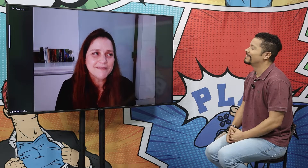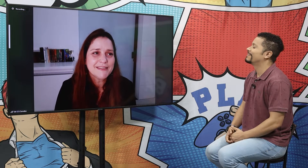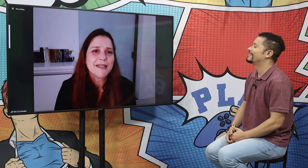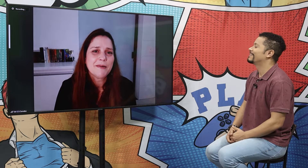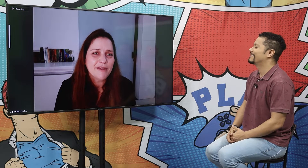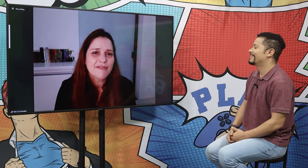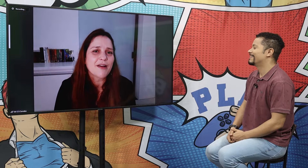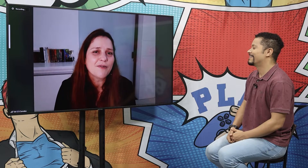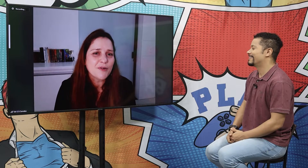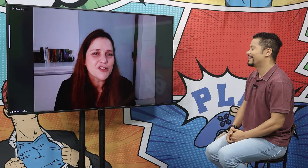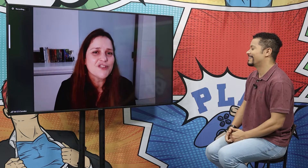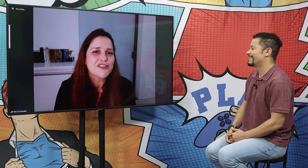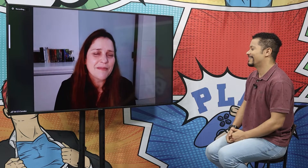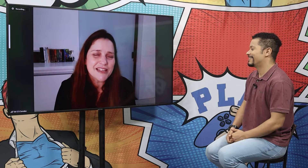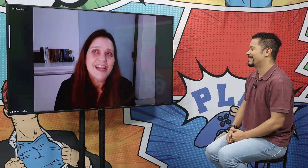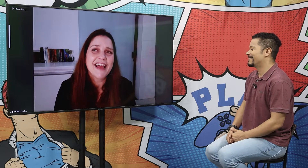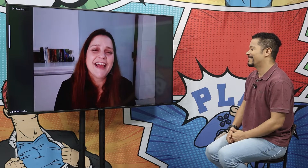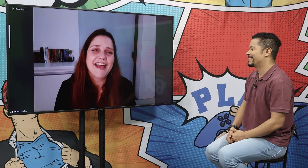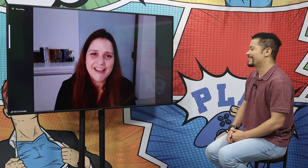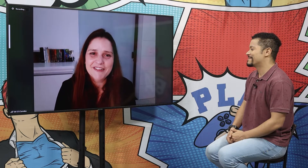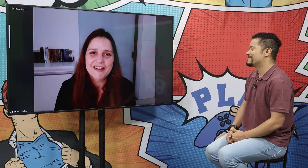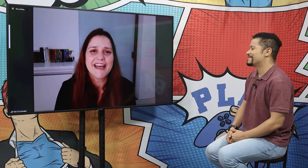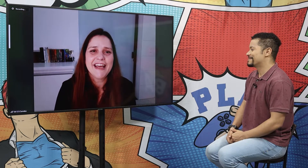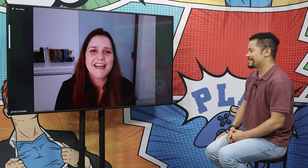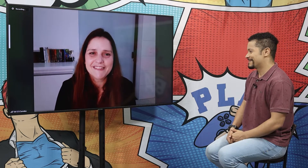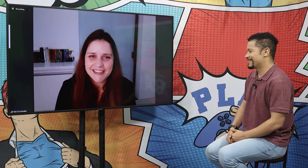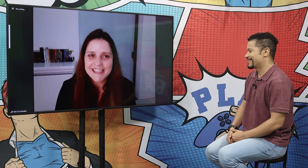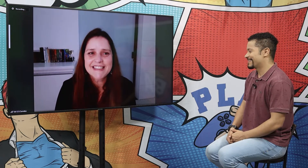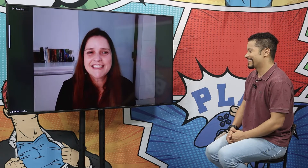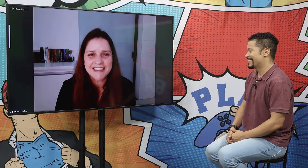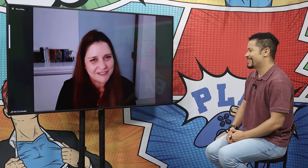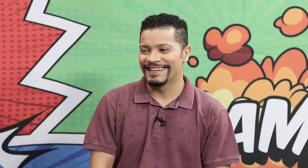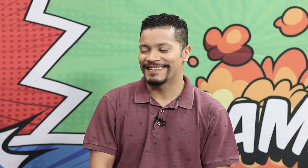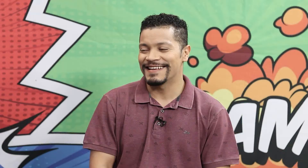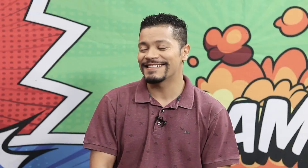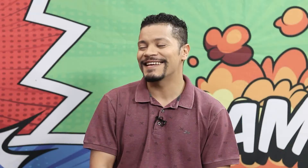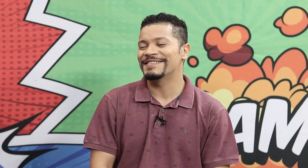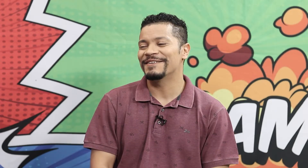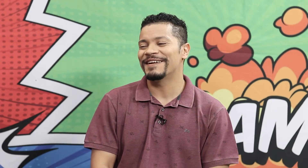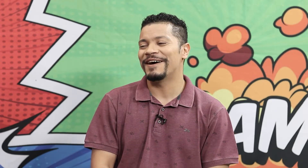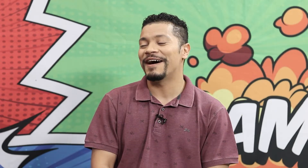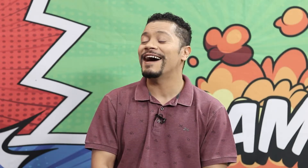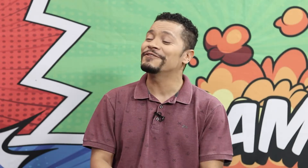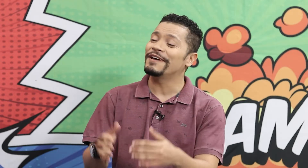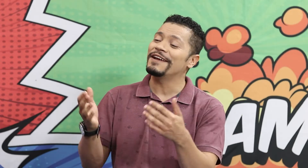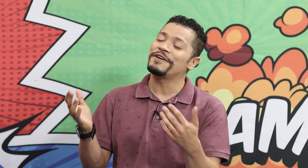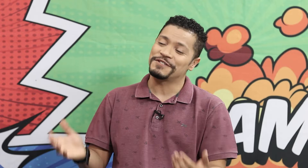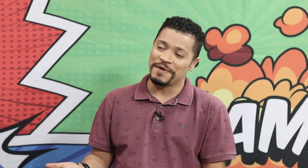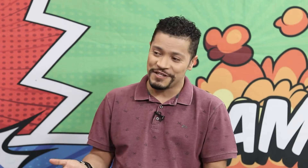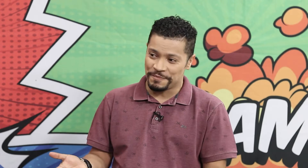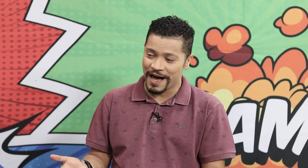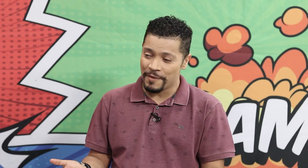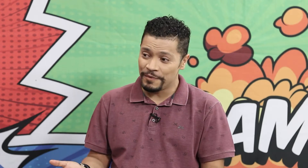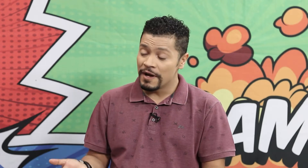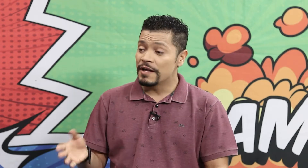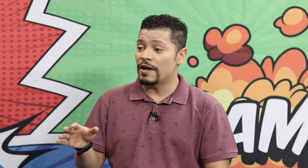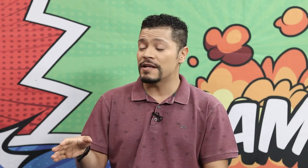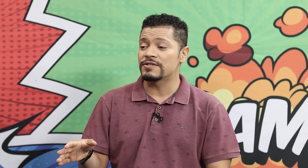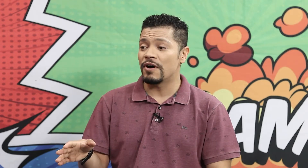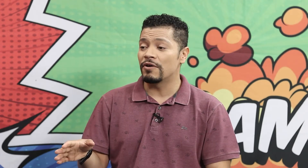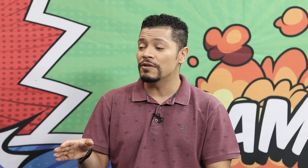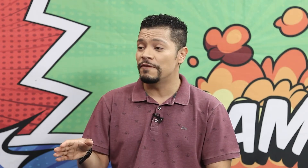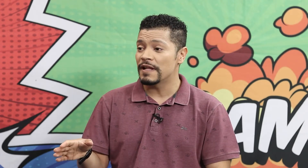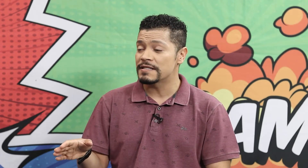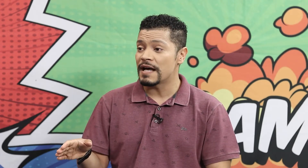conta, para ficar com gostinho de quero mais e falar, eu quero ler esse livro. Sensacional! Adorei o nosso bate-papo. E